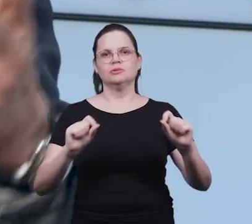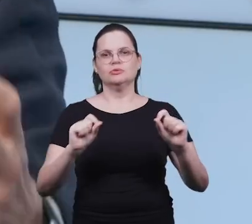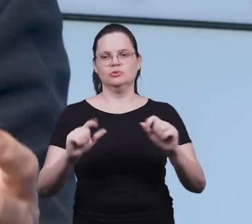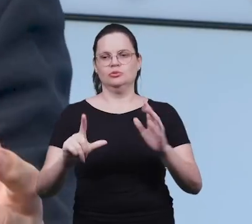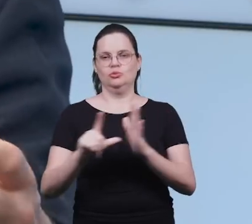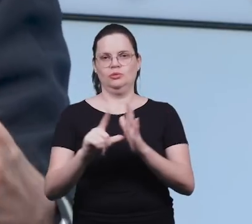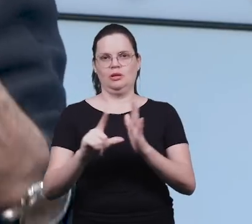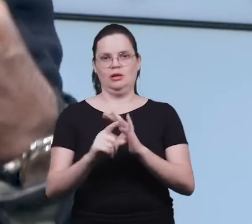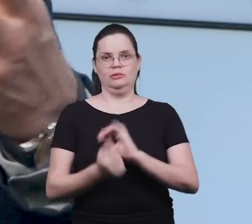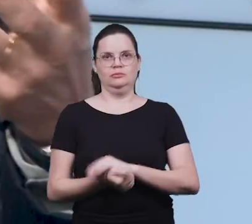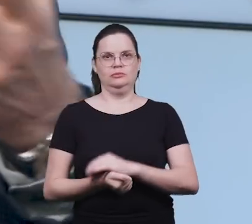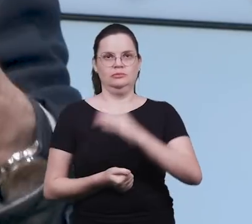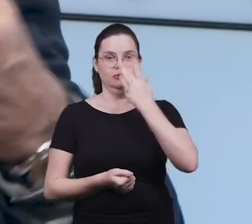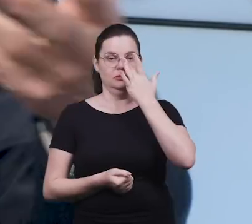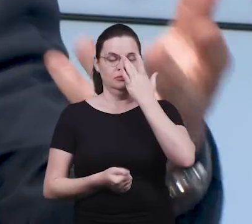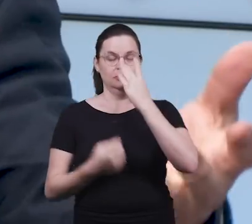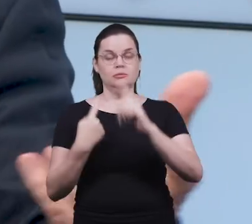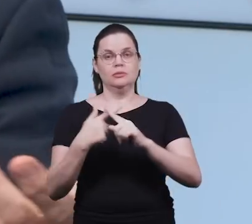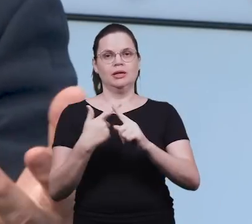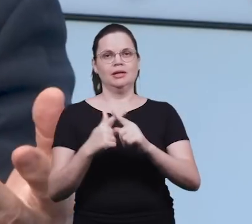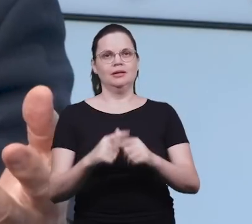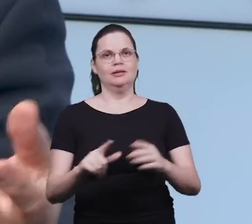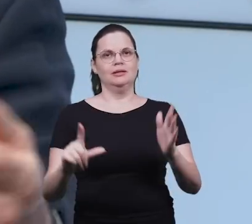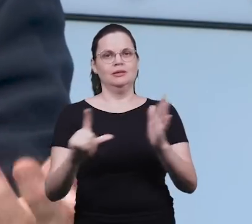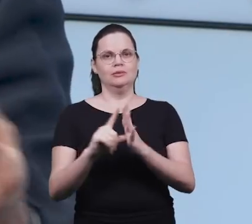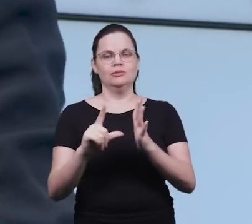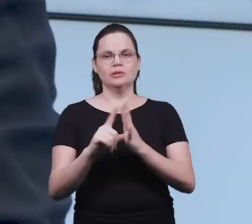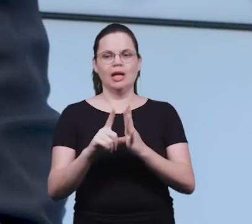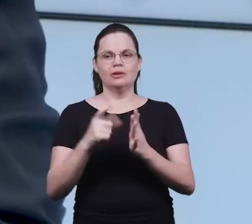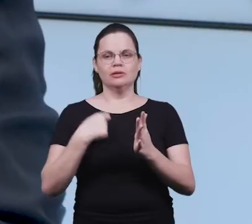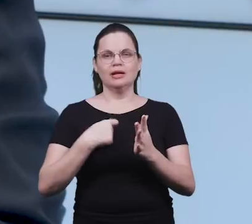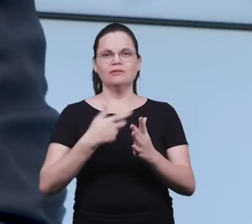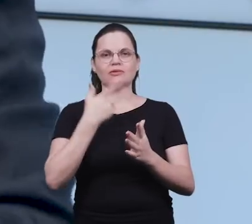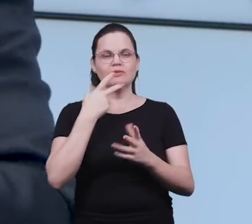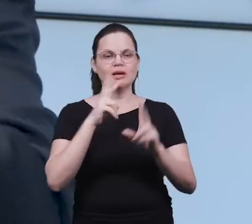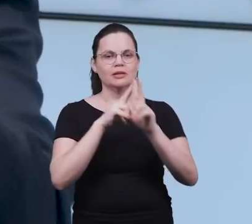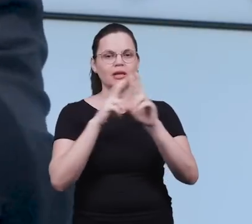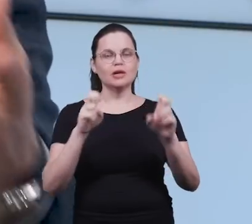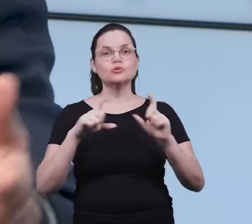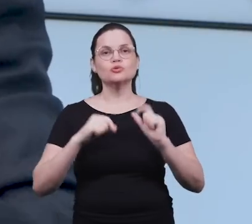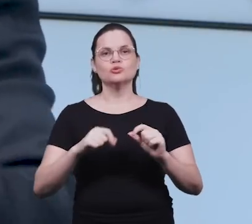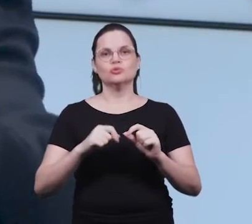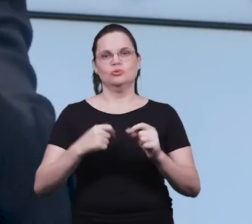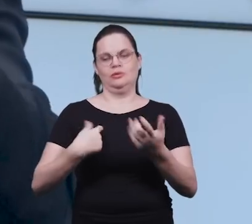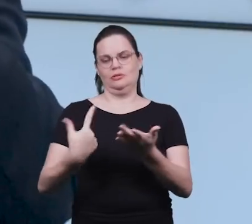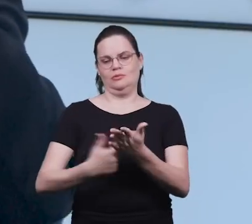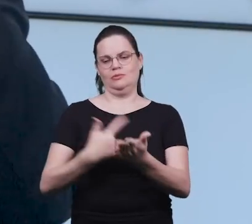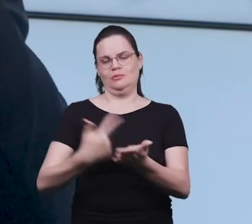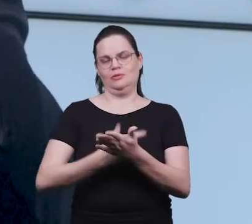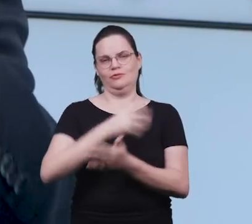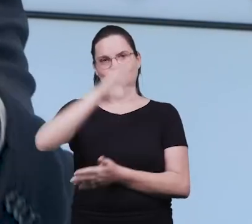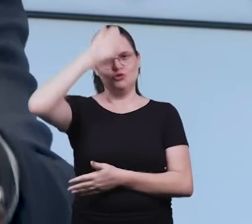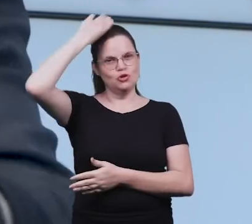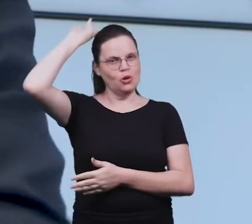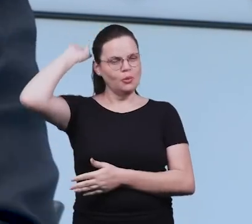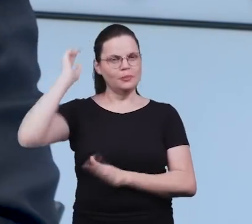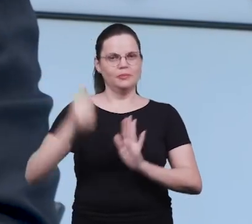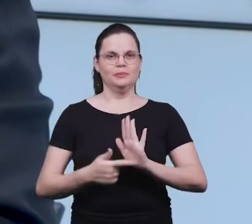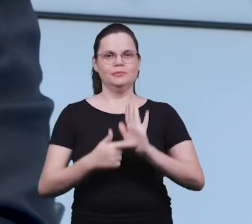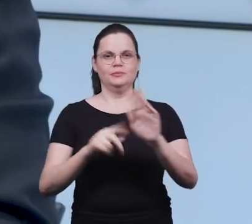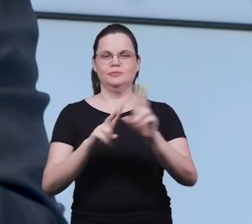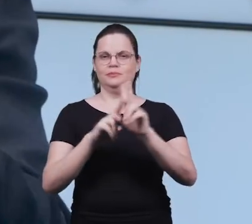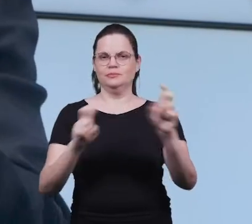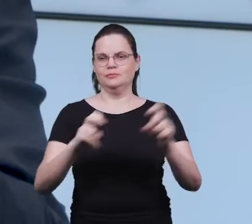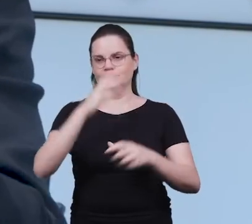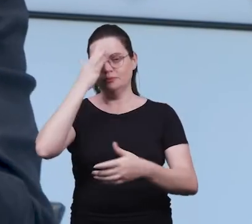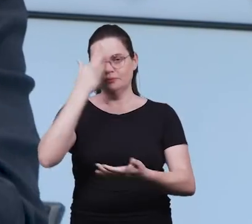o livro, a carta aos Romanos, a carta de Paulo aos Romanos, quando fala ali da fé, da